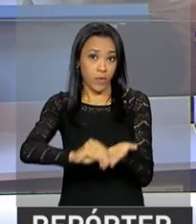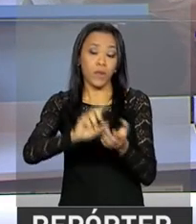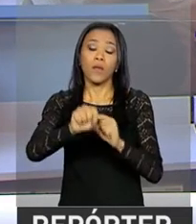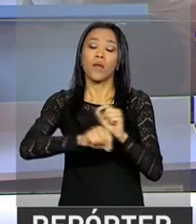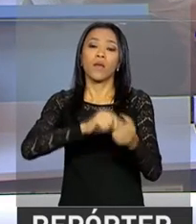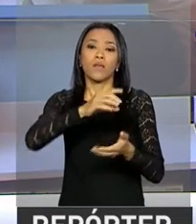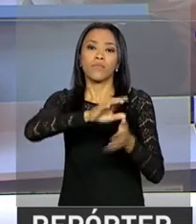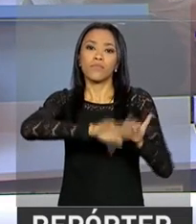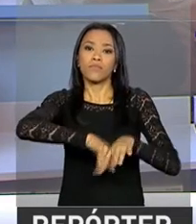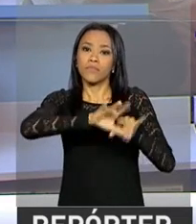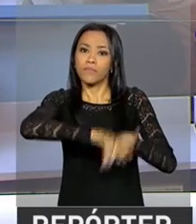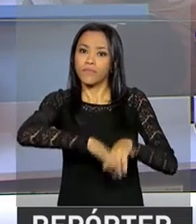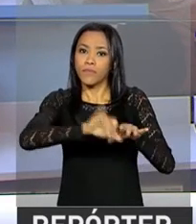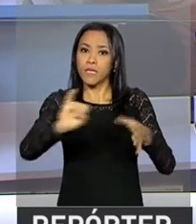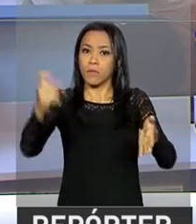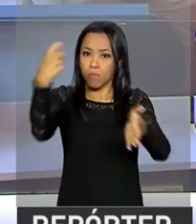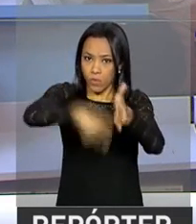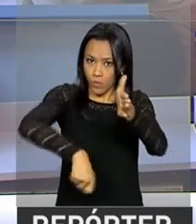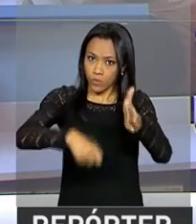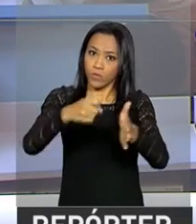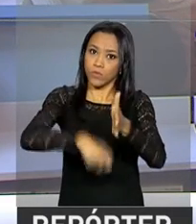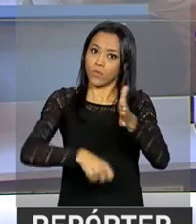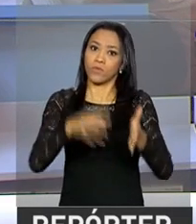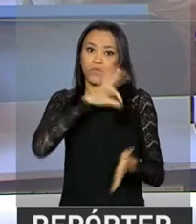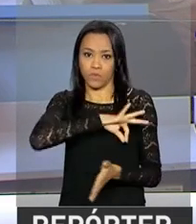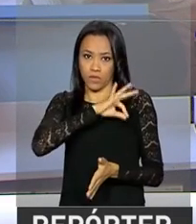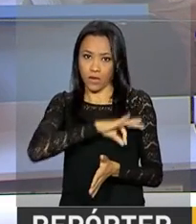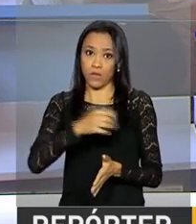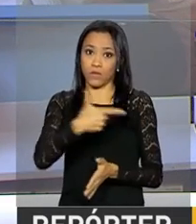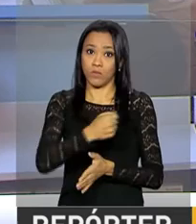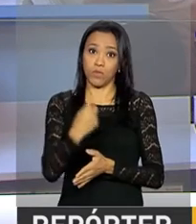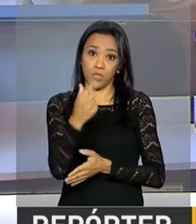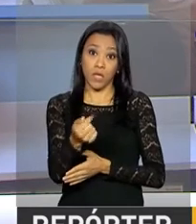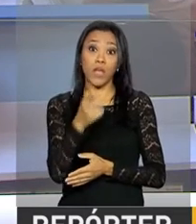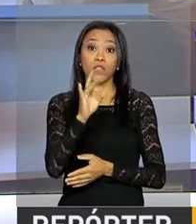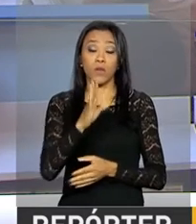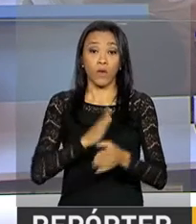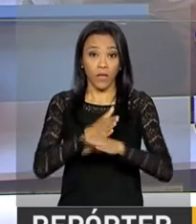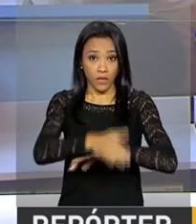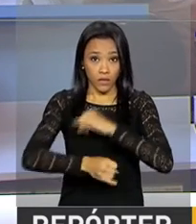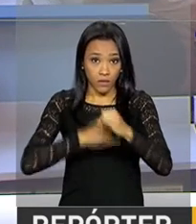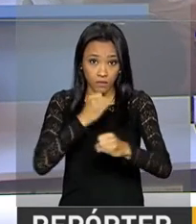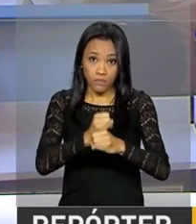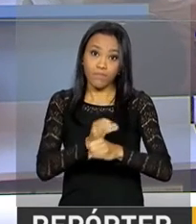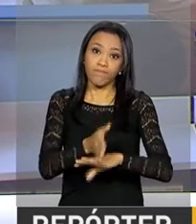o imposto de renda pessoa física 2007 basta acessar o site